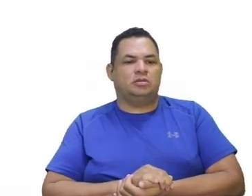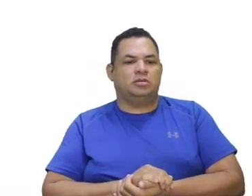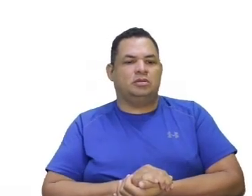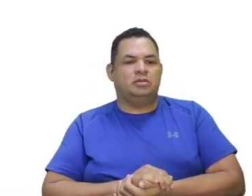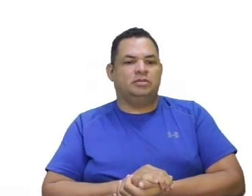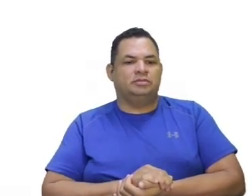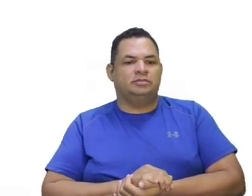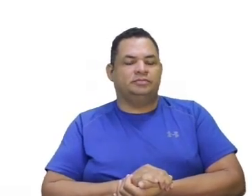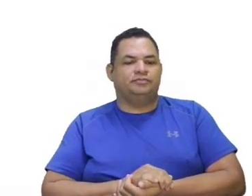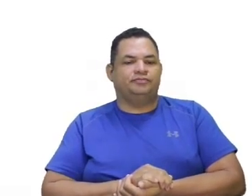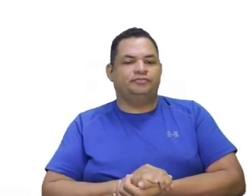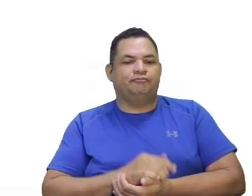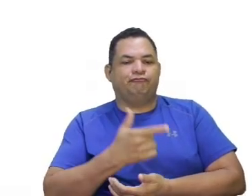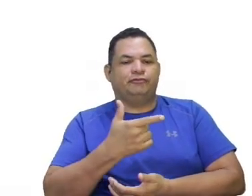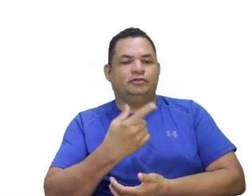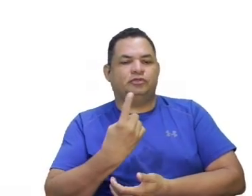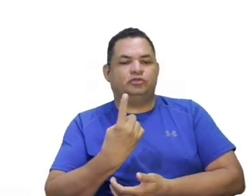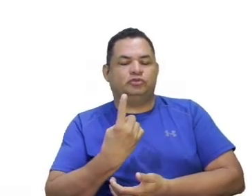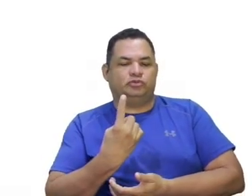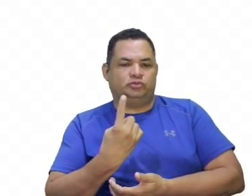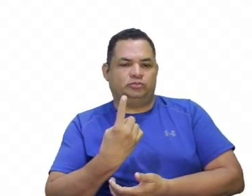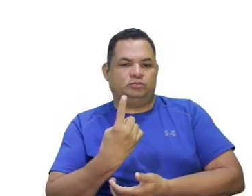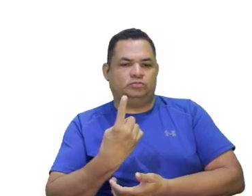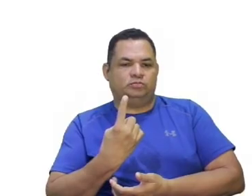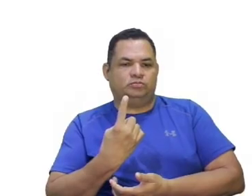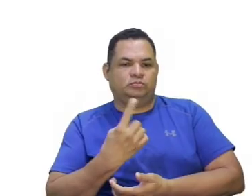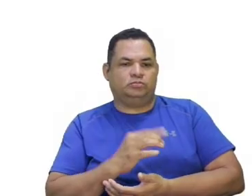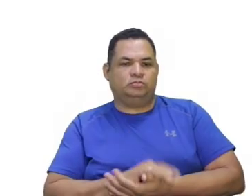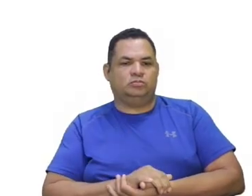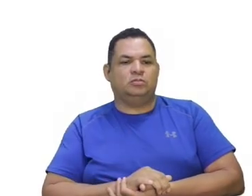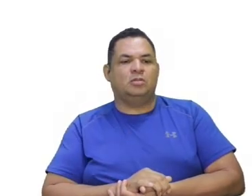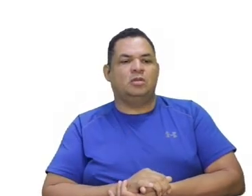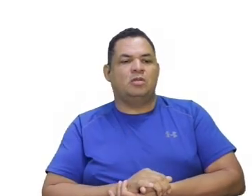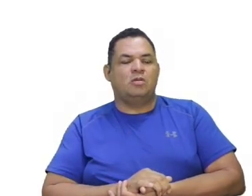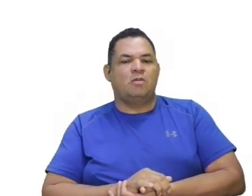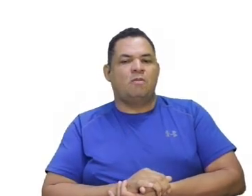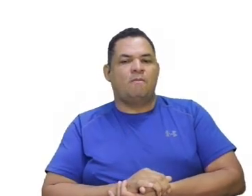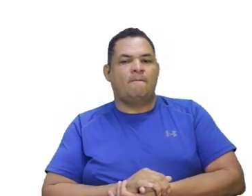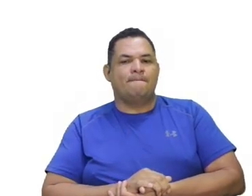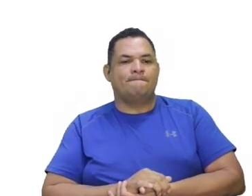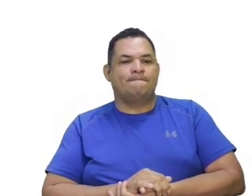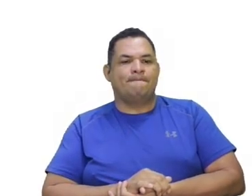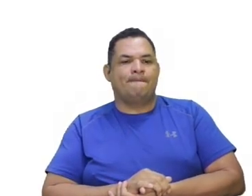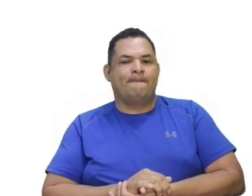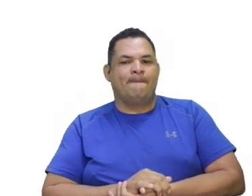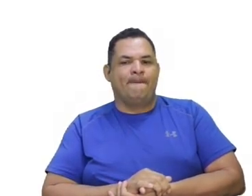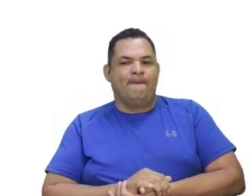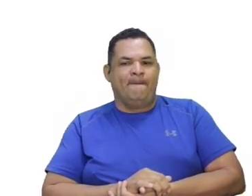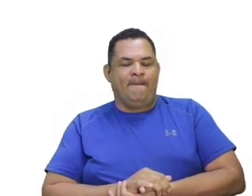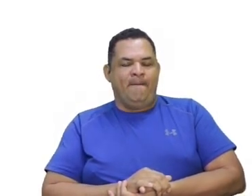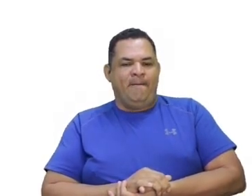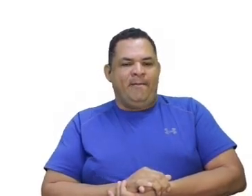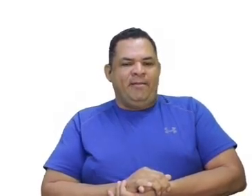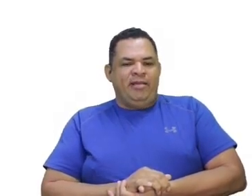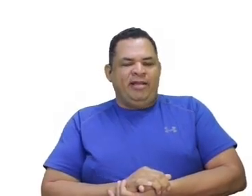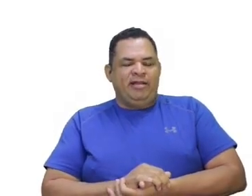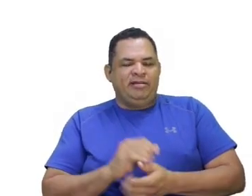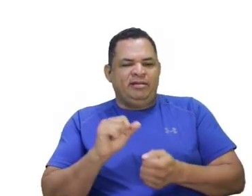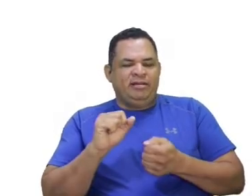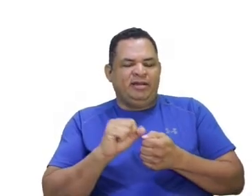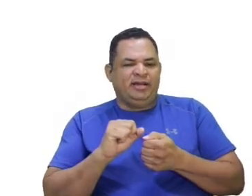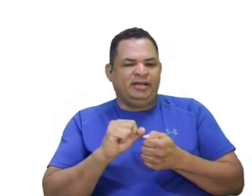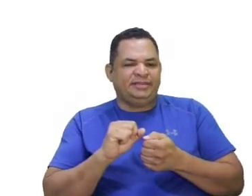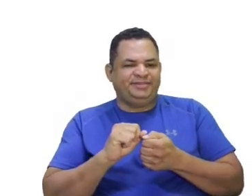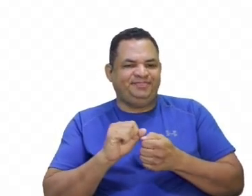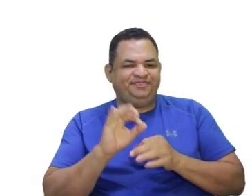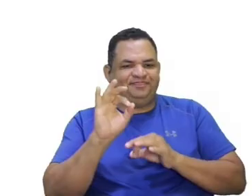24, ele vai ter 21, certo? 21 elétrons. E aí a gente vai fazer